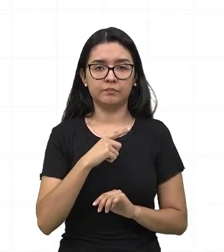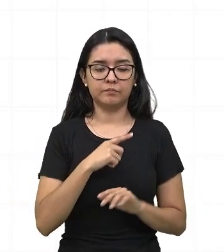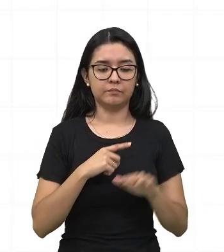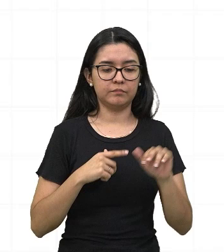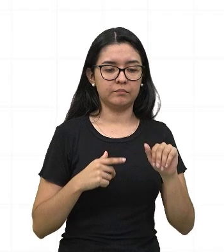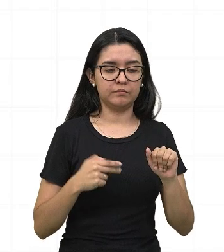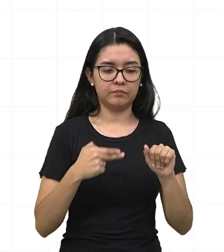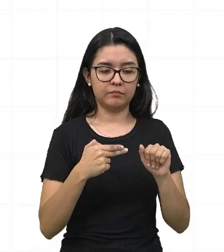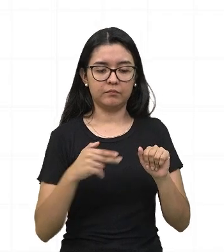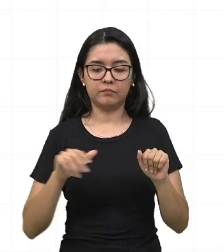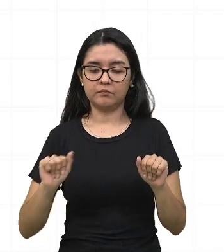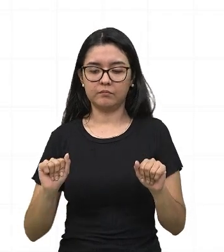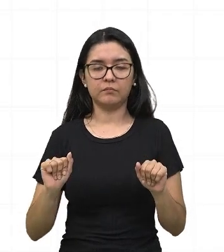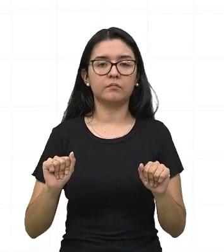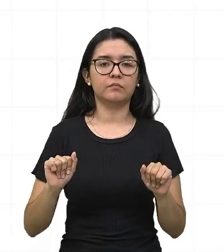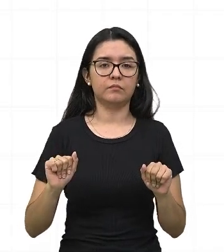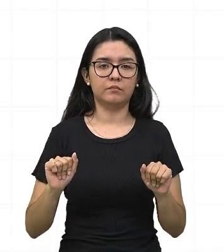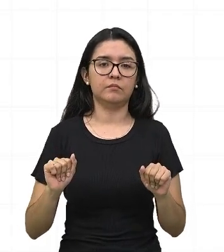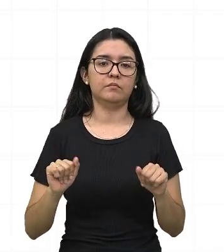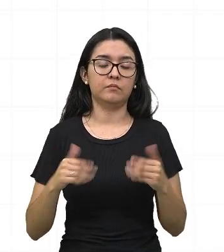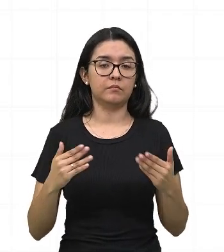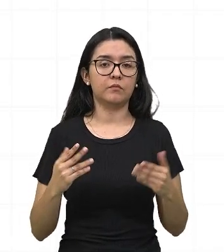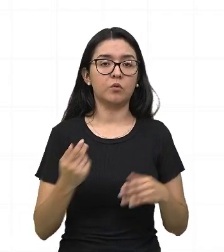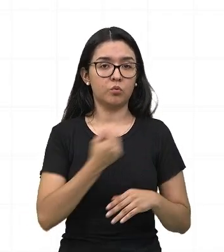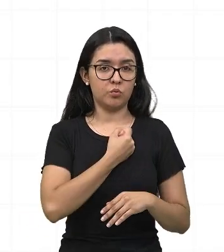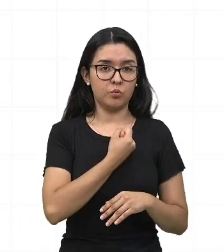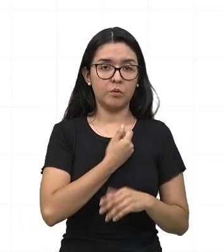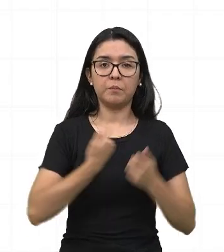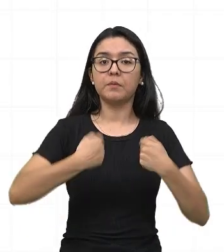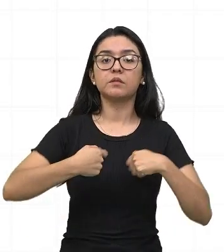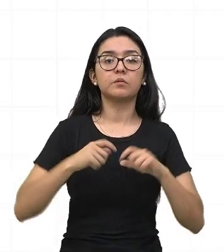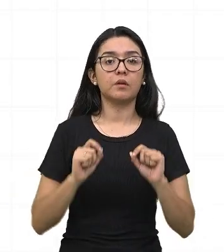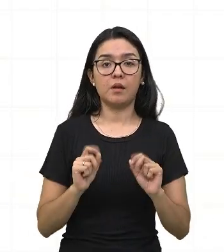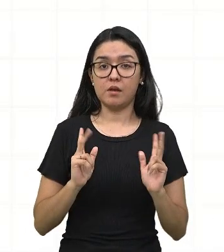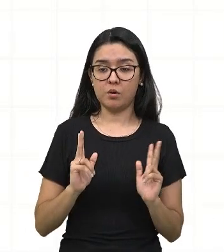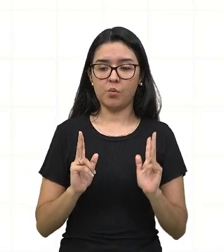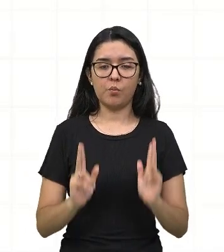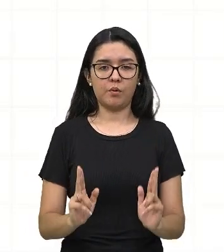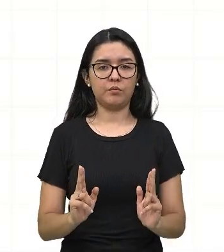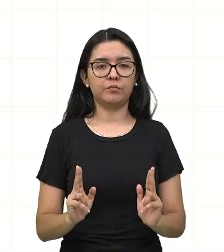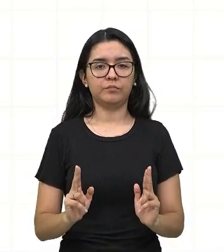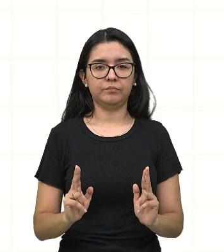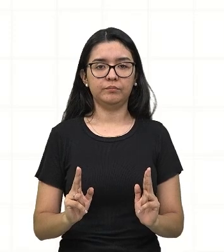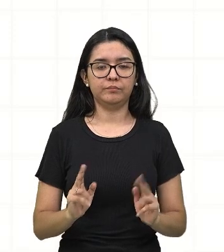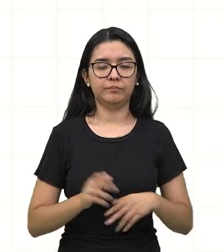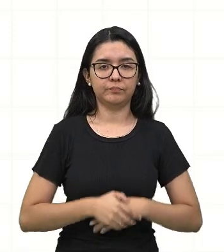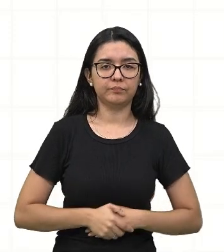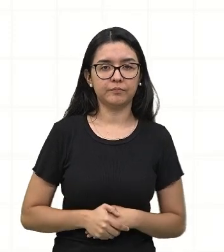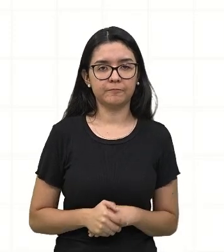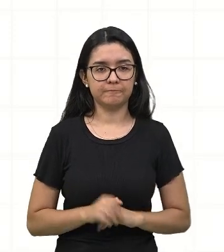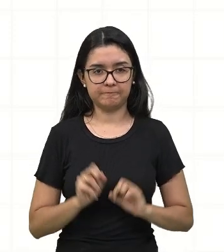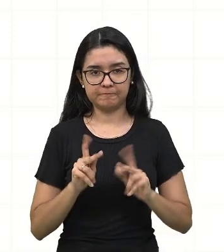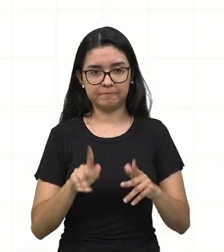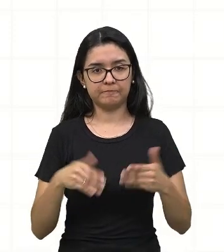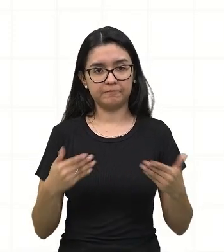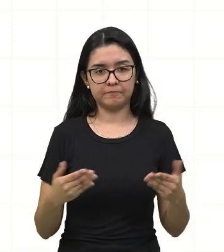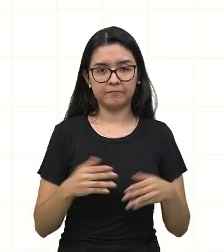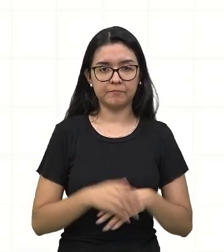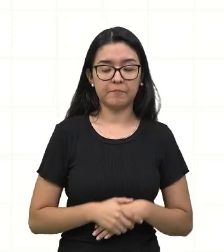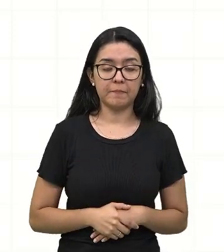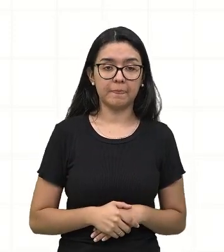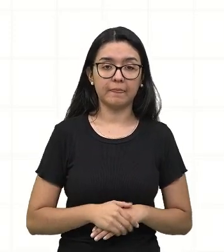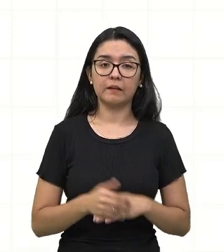da igualdade os valores devem ser iguais, tá bom? Então, ó, em uma